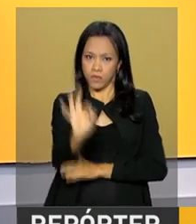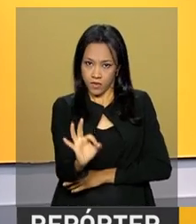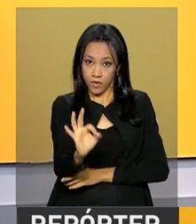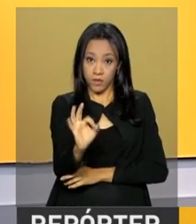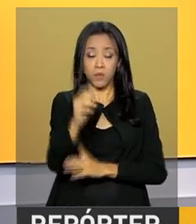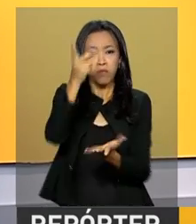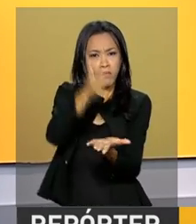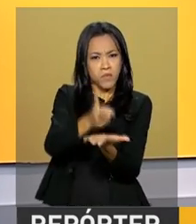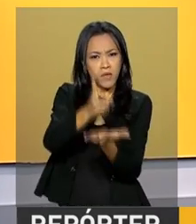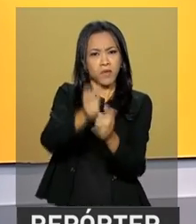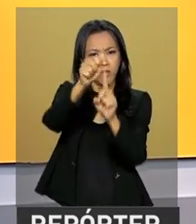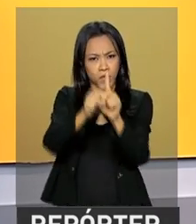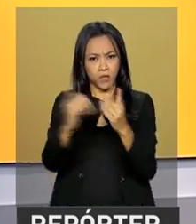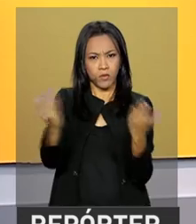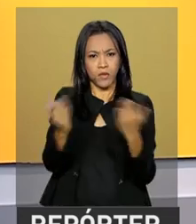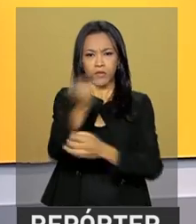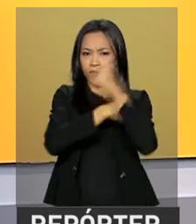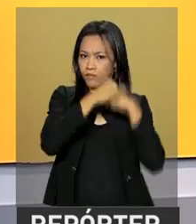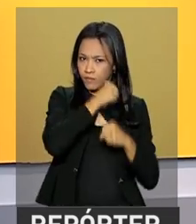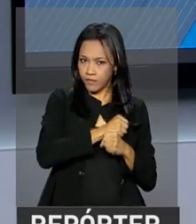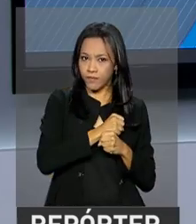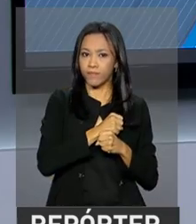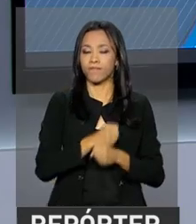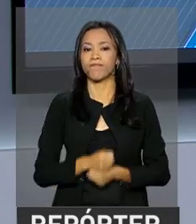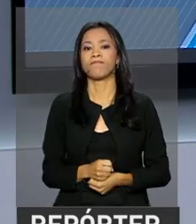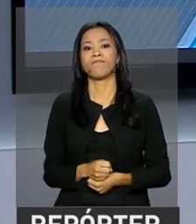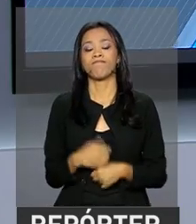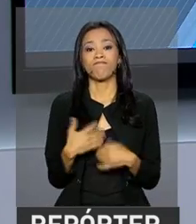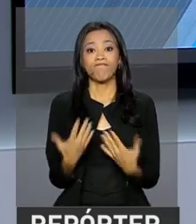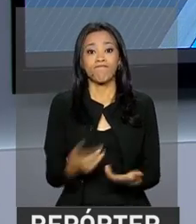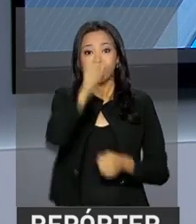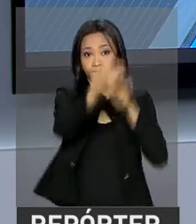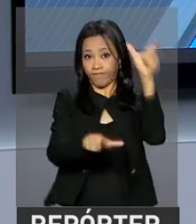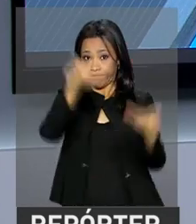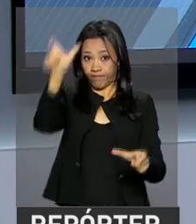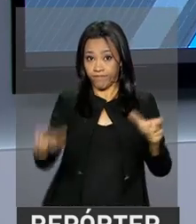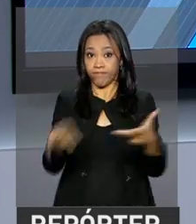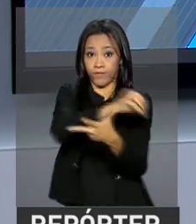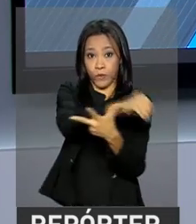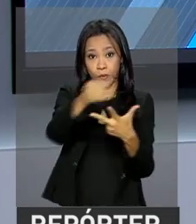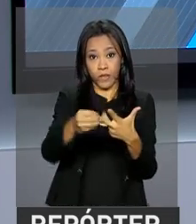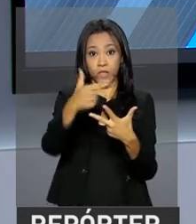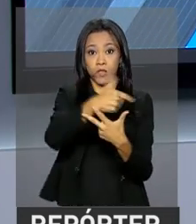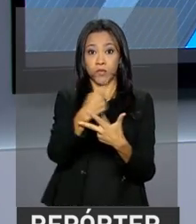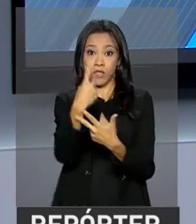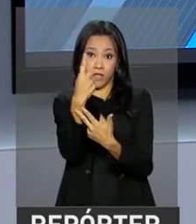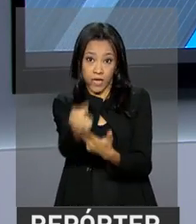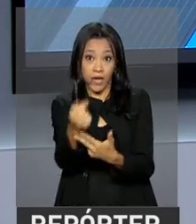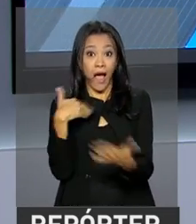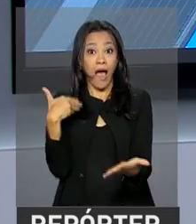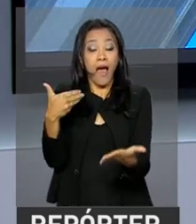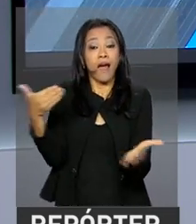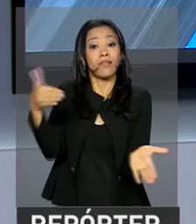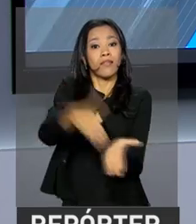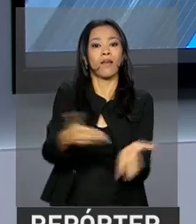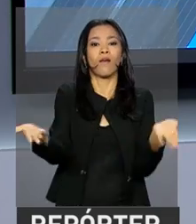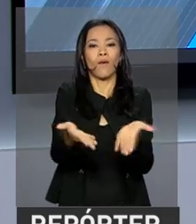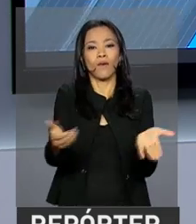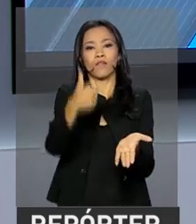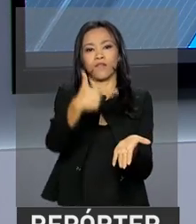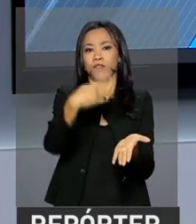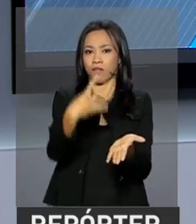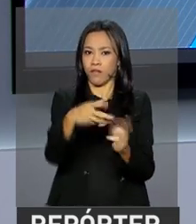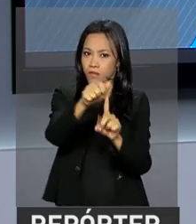sobre o mesmo mês do ano passado e os candidatos do Enem 2017 T até hoje 24 de